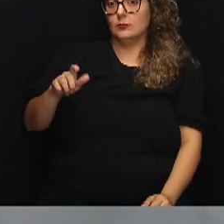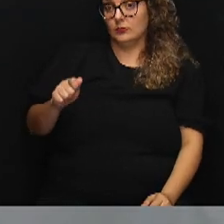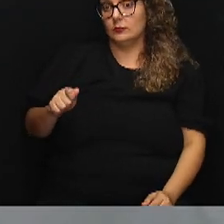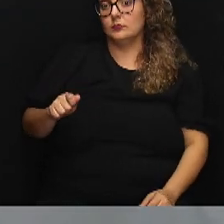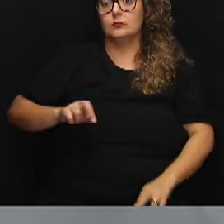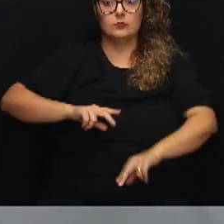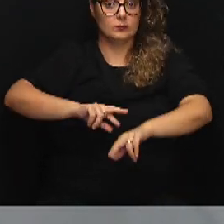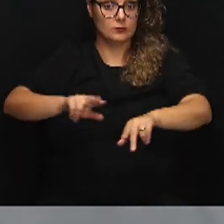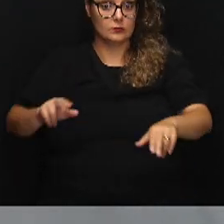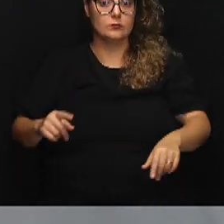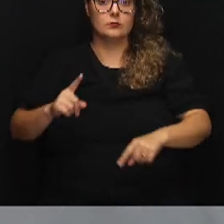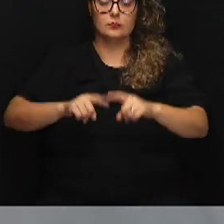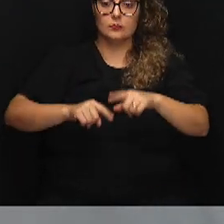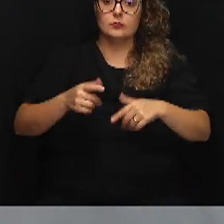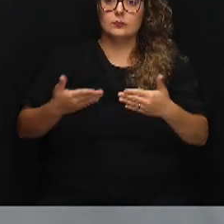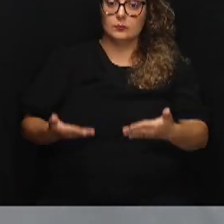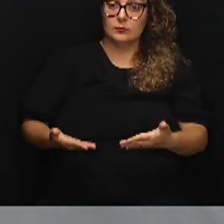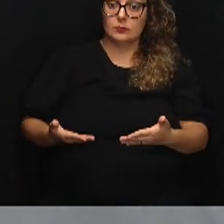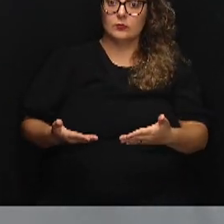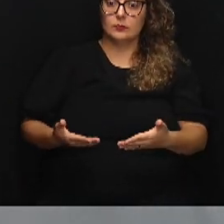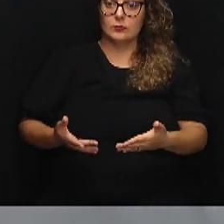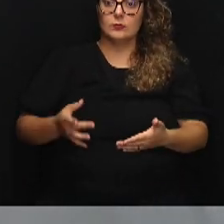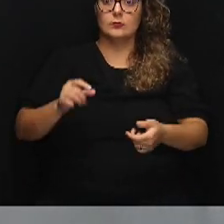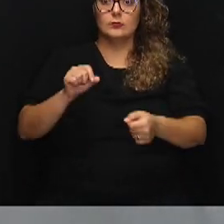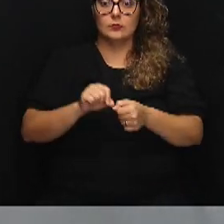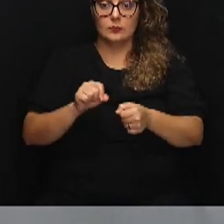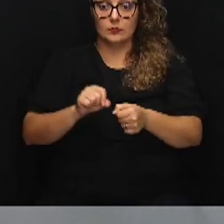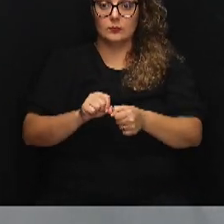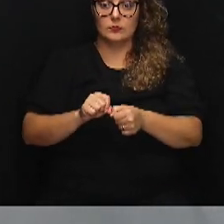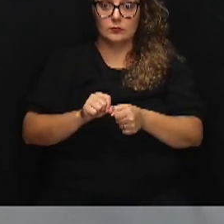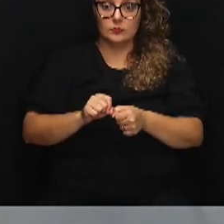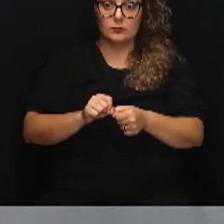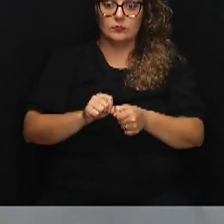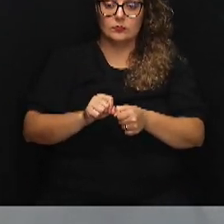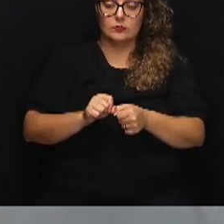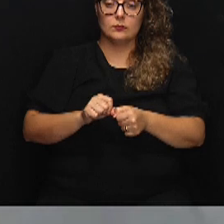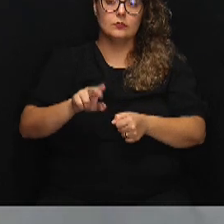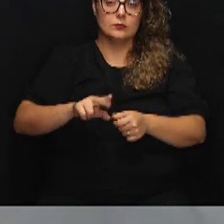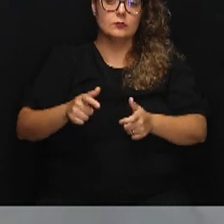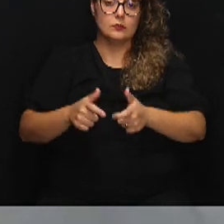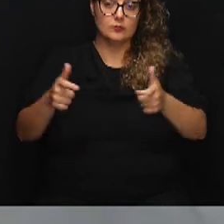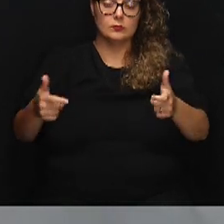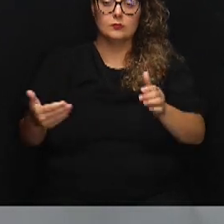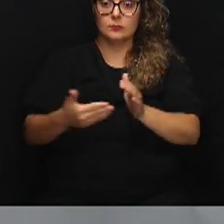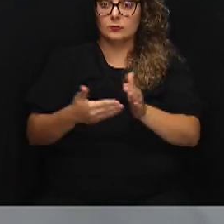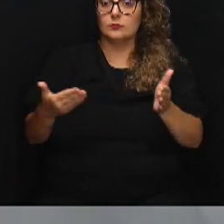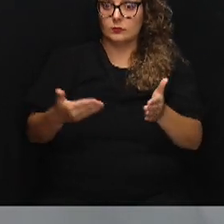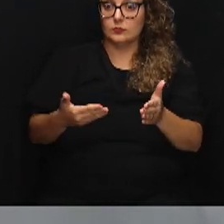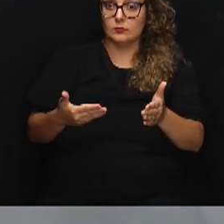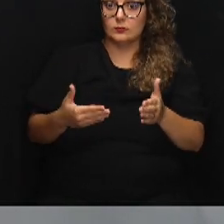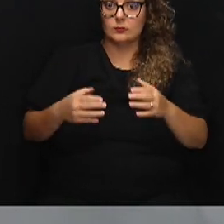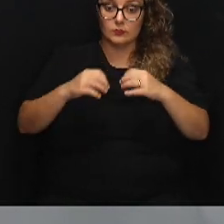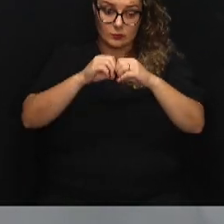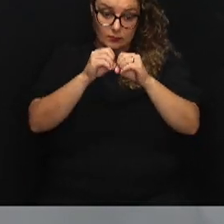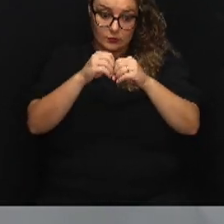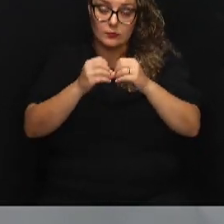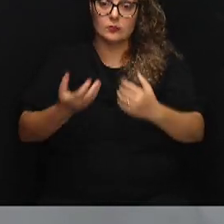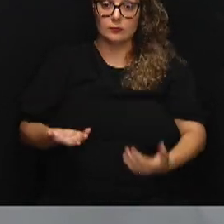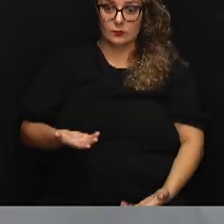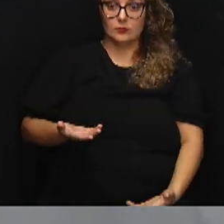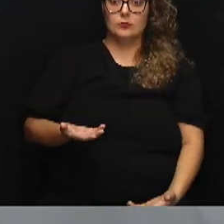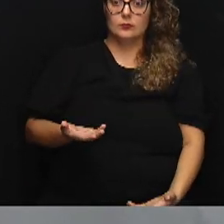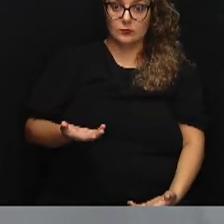toneladas desse material para realmente fazer a aplicação em grande escala. Até agora estamos fazendo no laboratório. Os resultados são